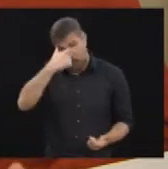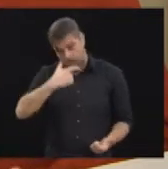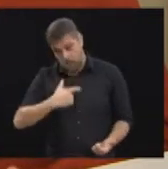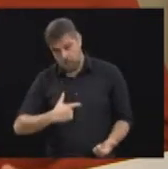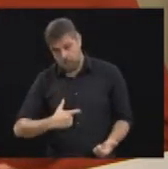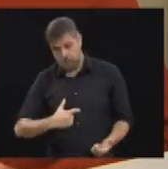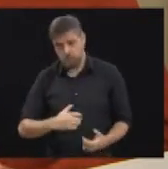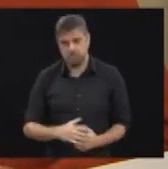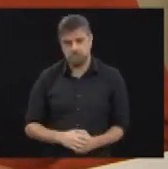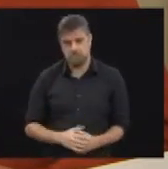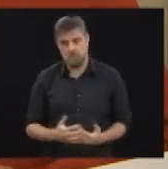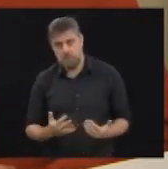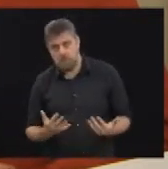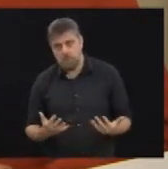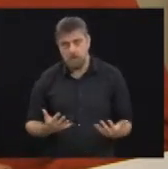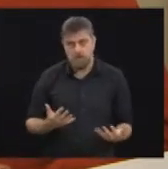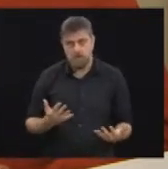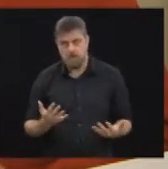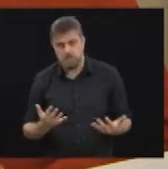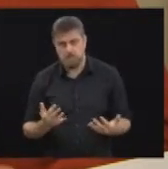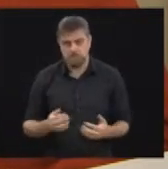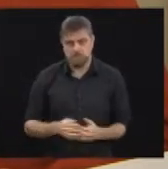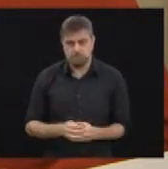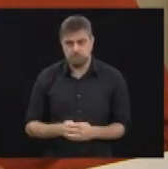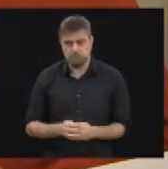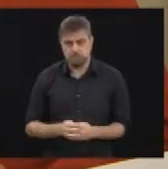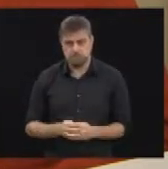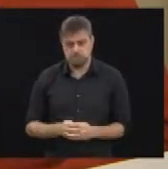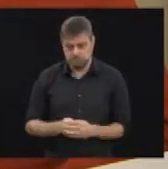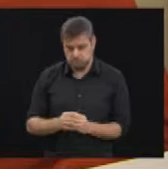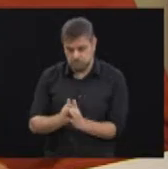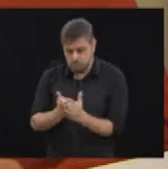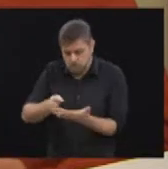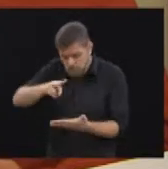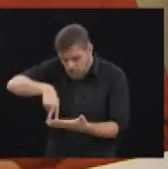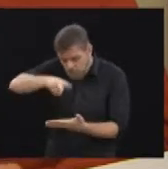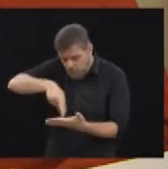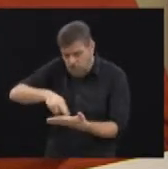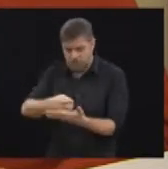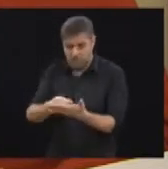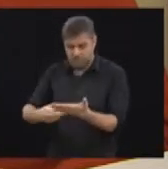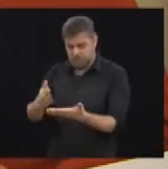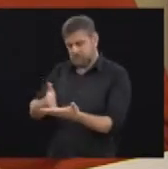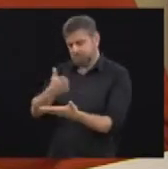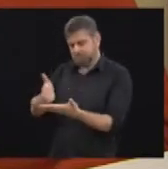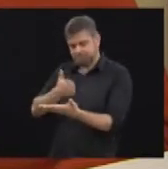no meu caso, eu leio muita revista,